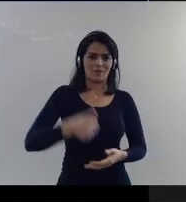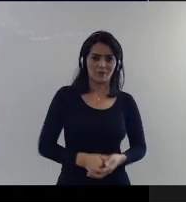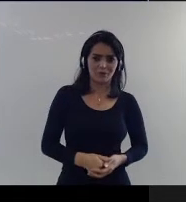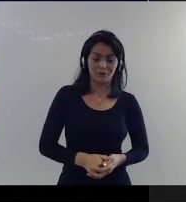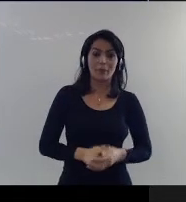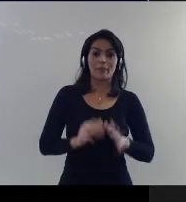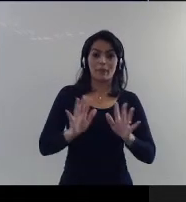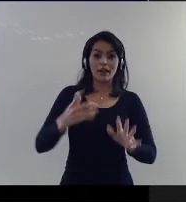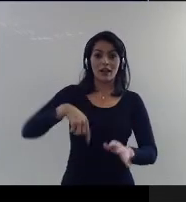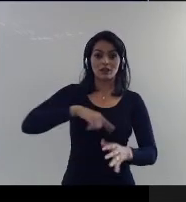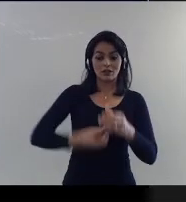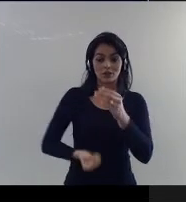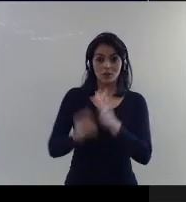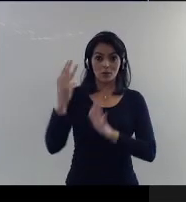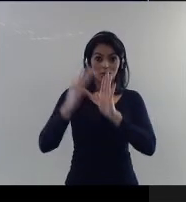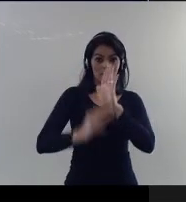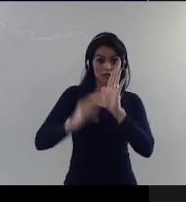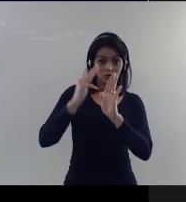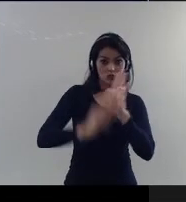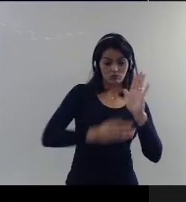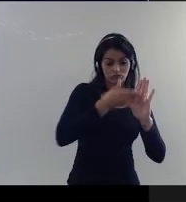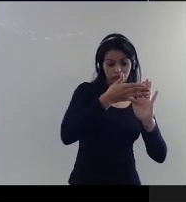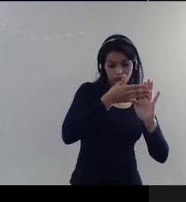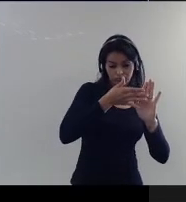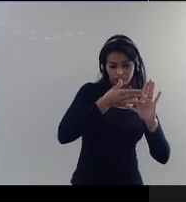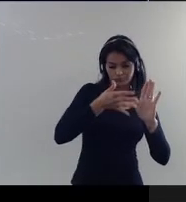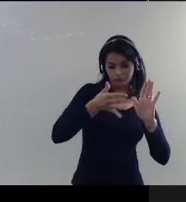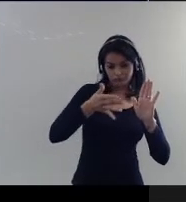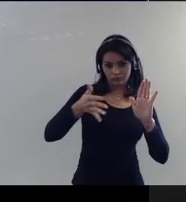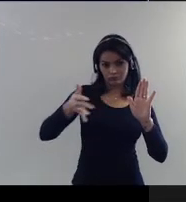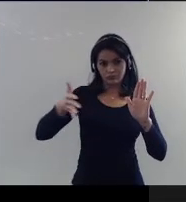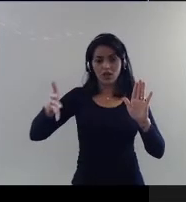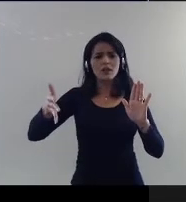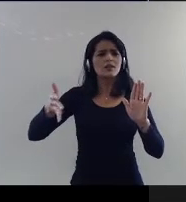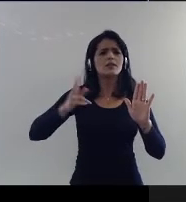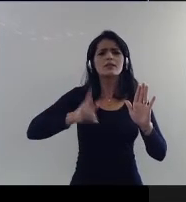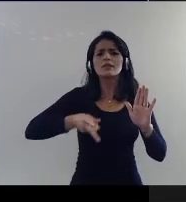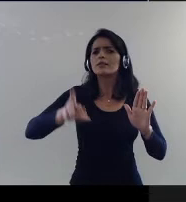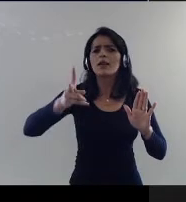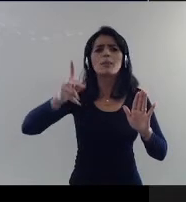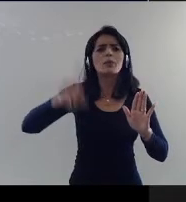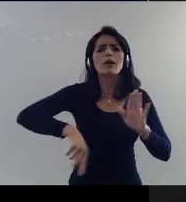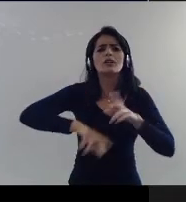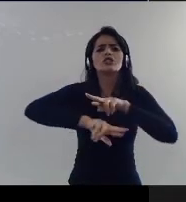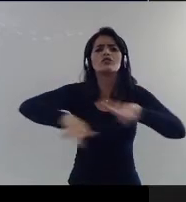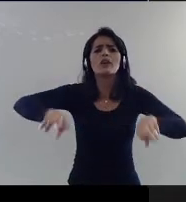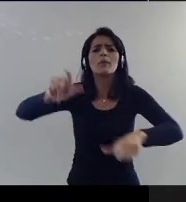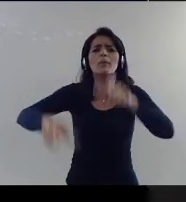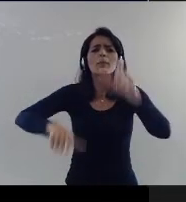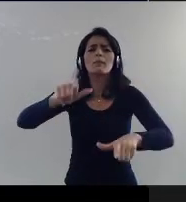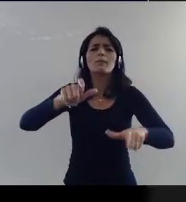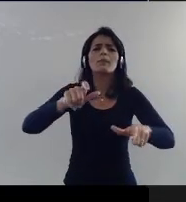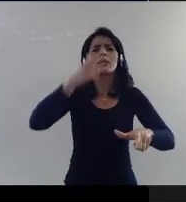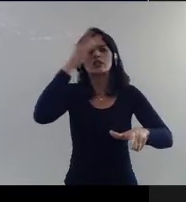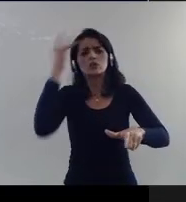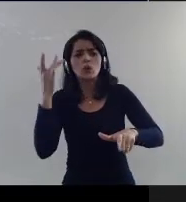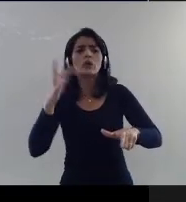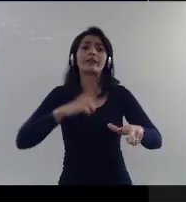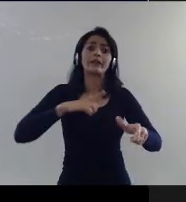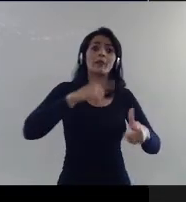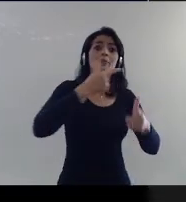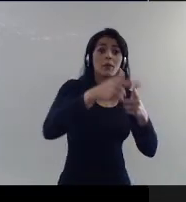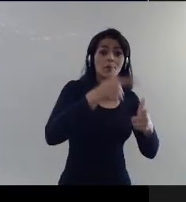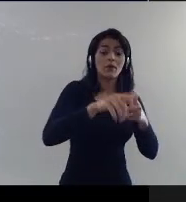partir disso, a gente criou uma metodologia ao longo do tempo, né, que sempre trabalha para os diversos problemas, né, diferentes aí do direito,